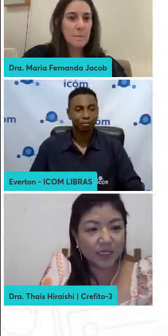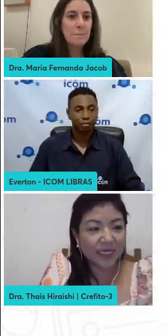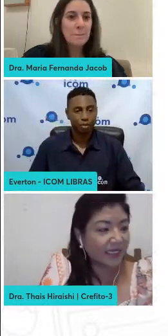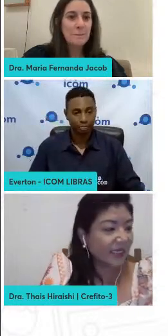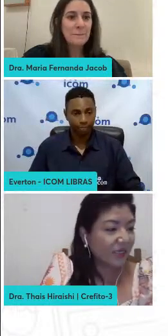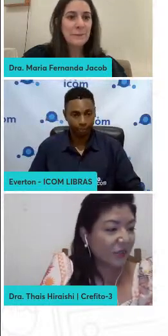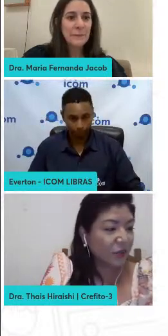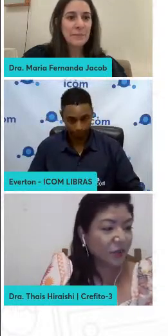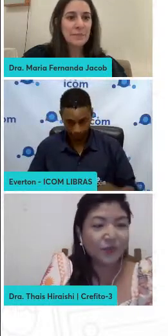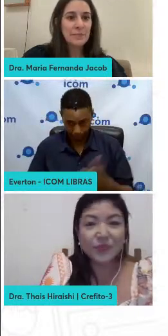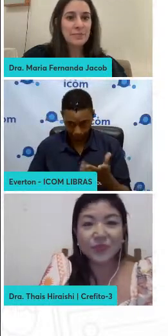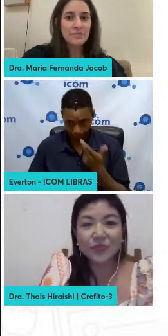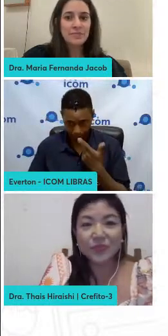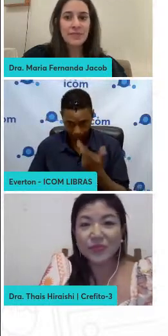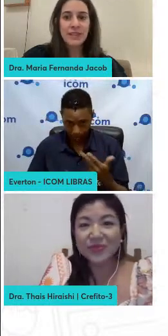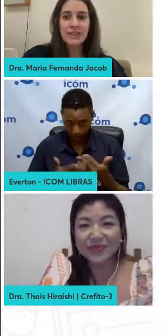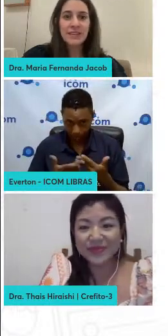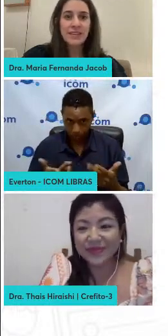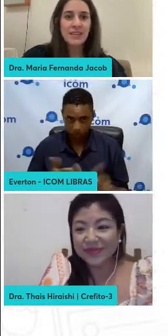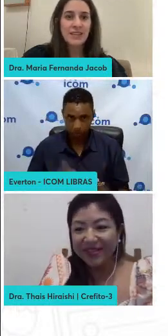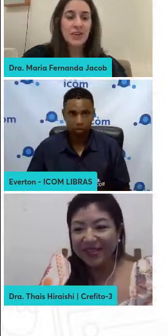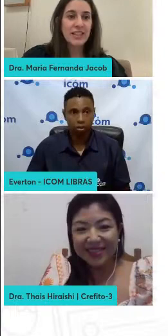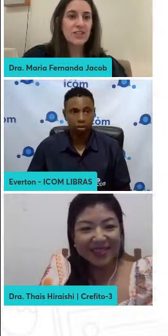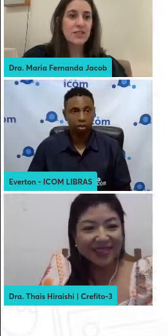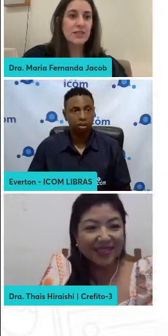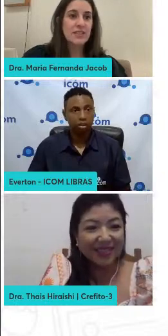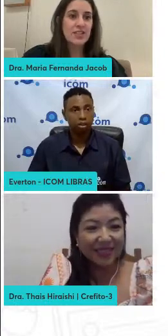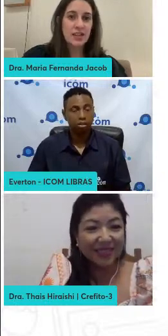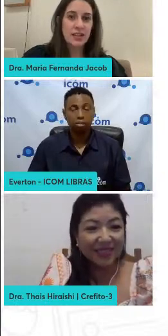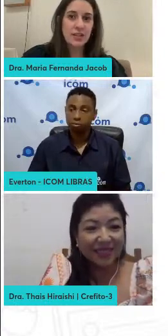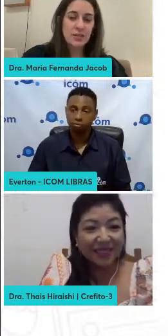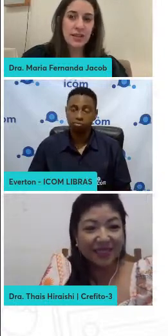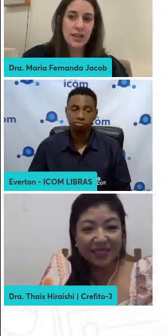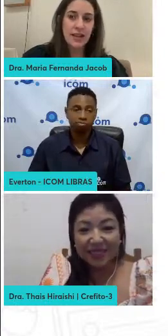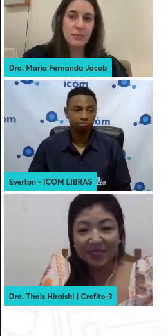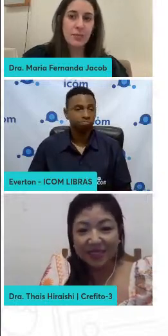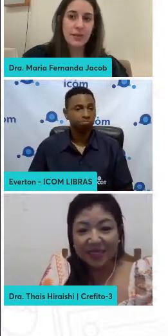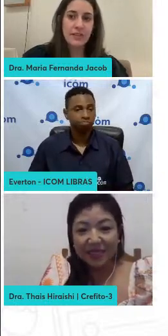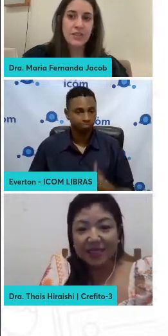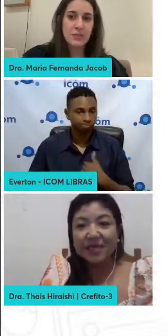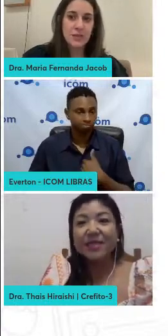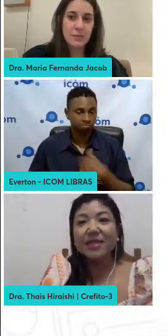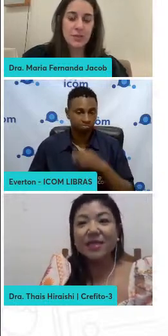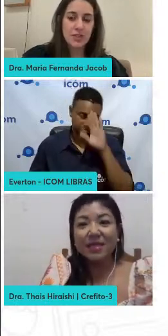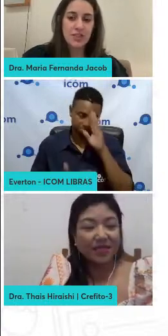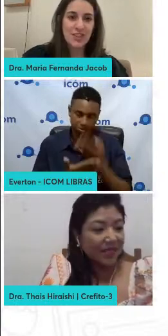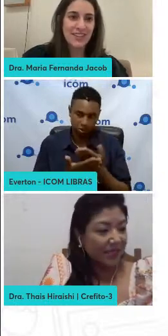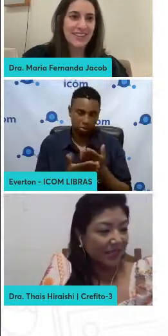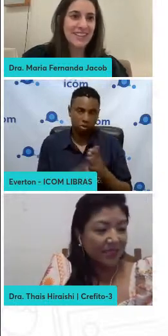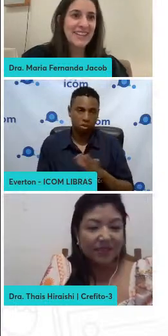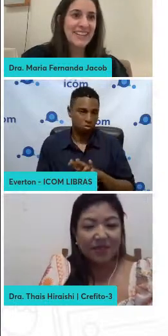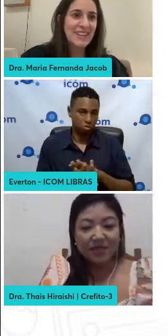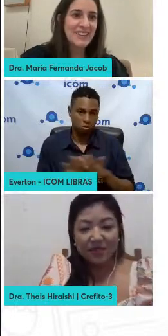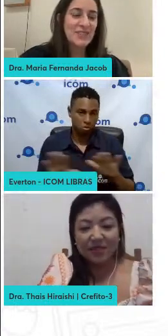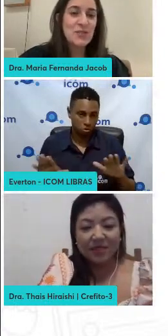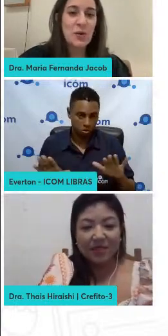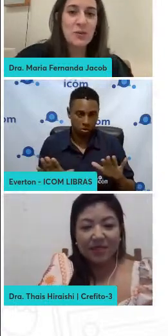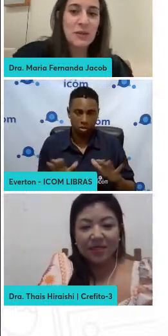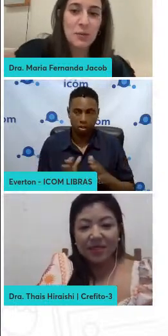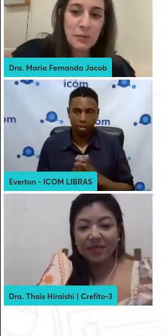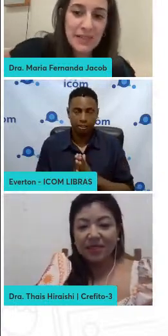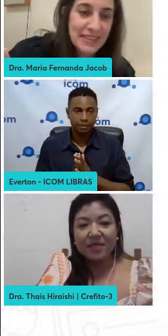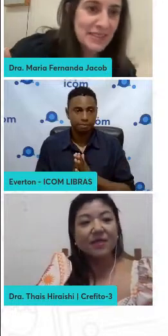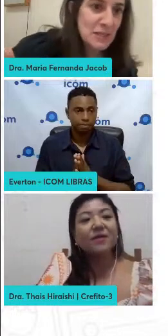alguma consideração? Eu acredito que seja isso, é importante mesmo a gente não